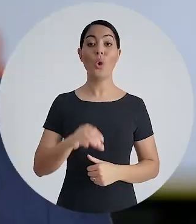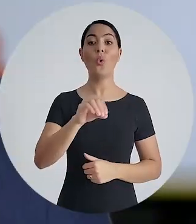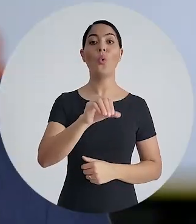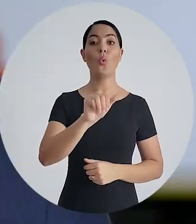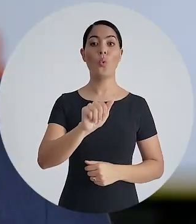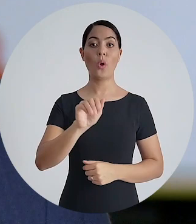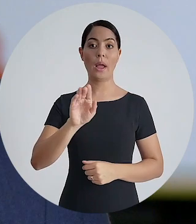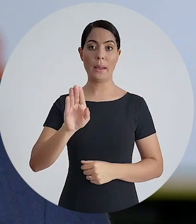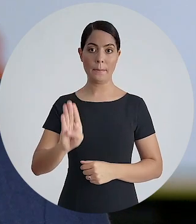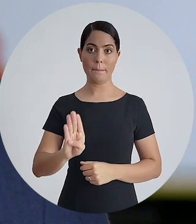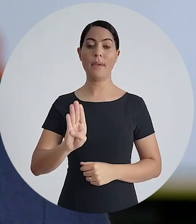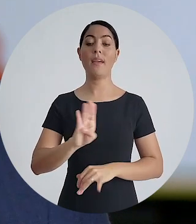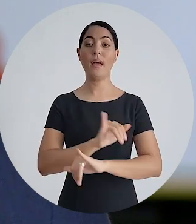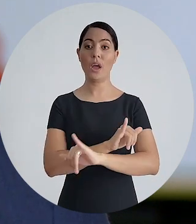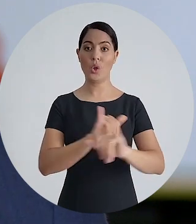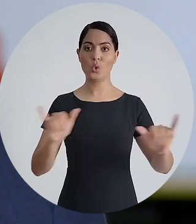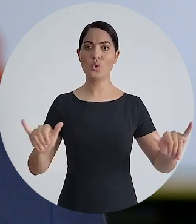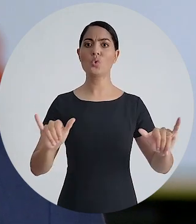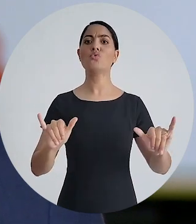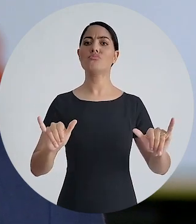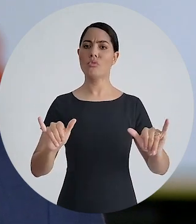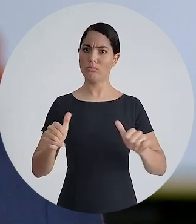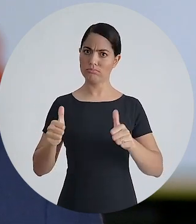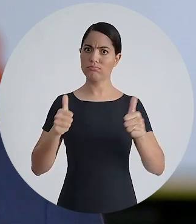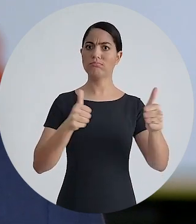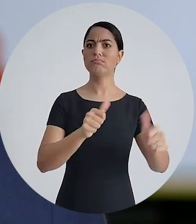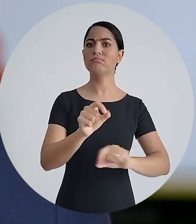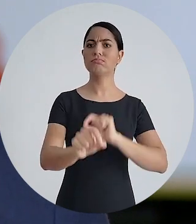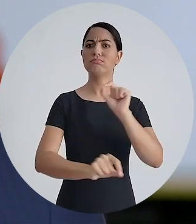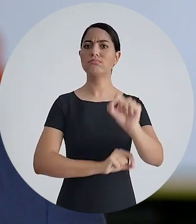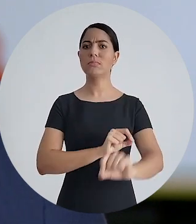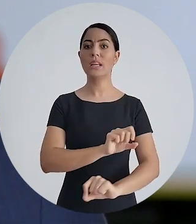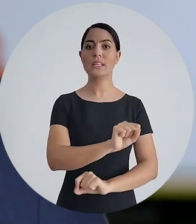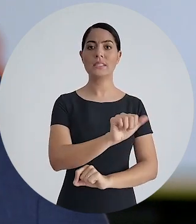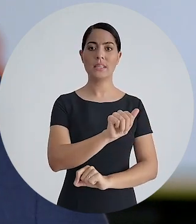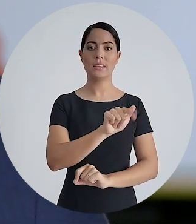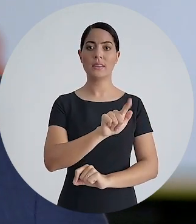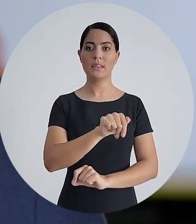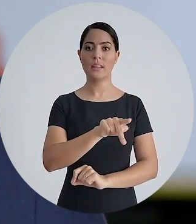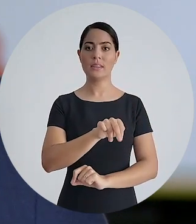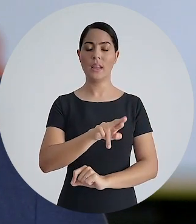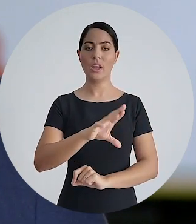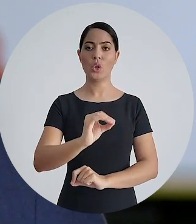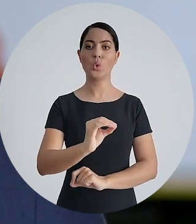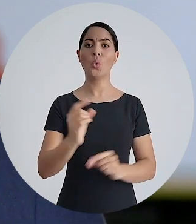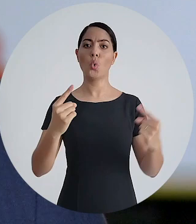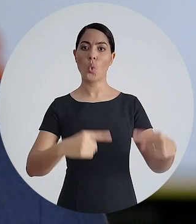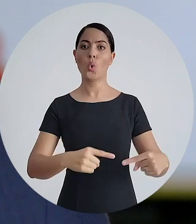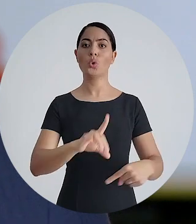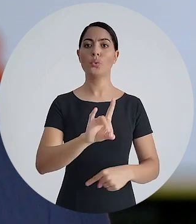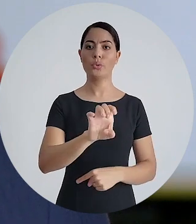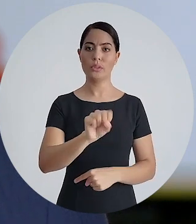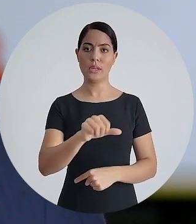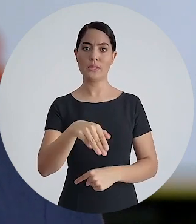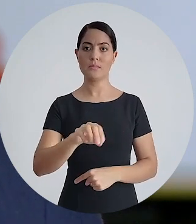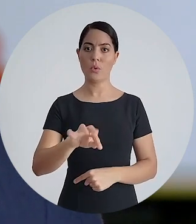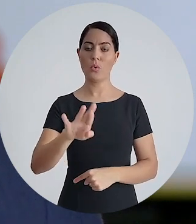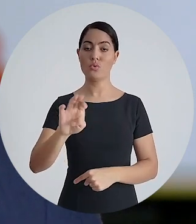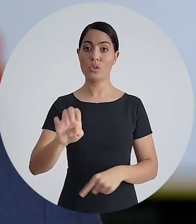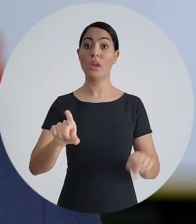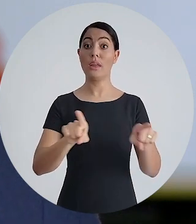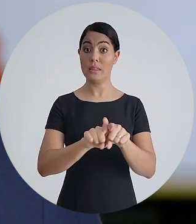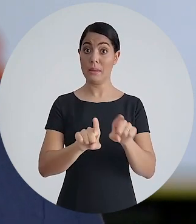OAB Nacional, signatária do Manifesto contra o Desmonte e o não funcionamento do Conselho Nacional dos Direitos da Criança e